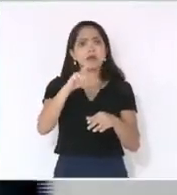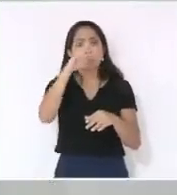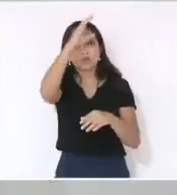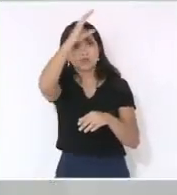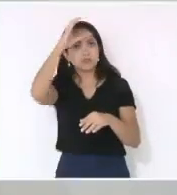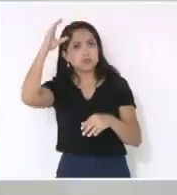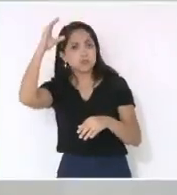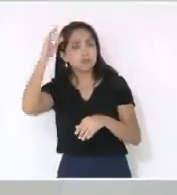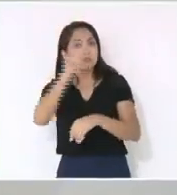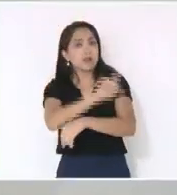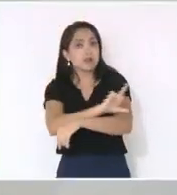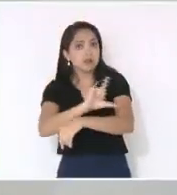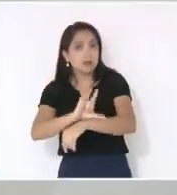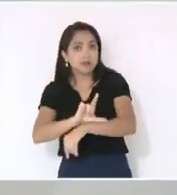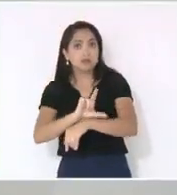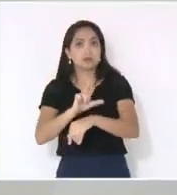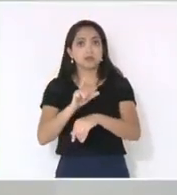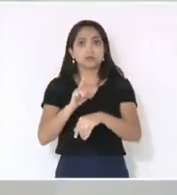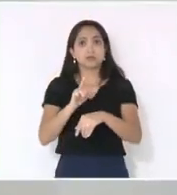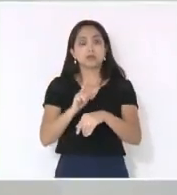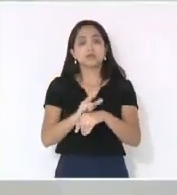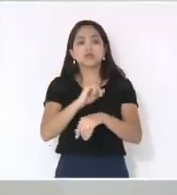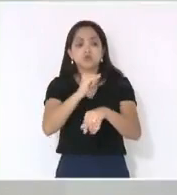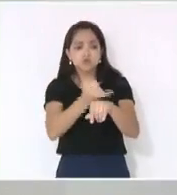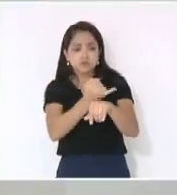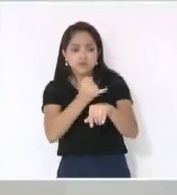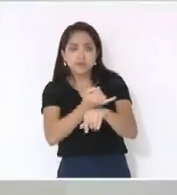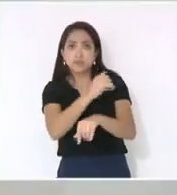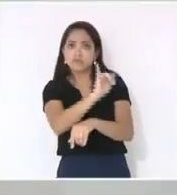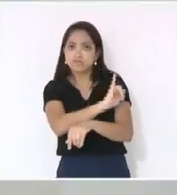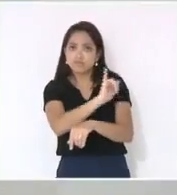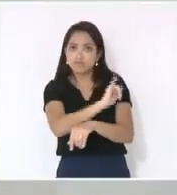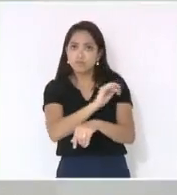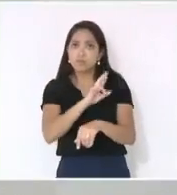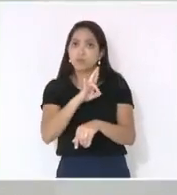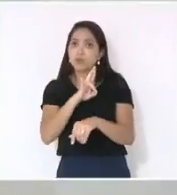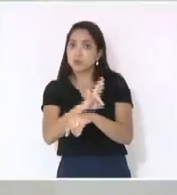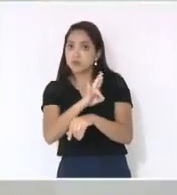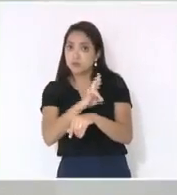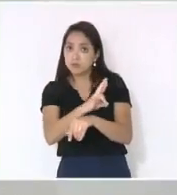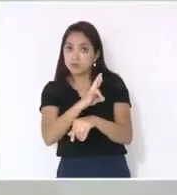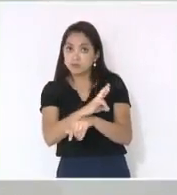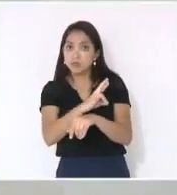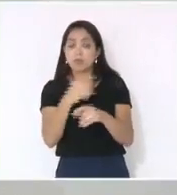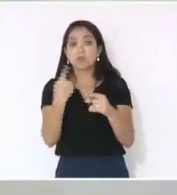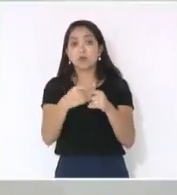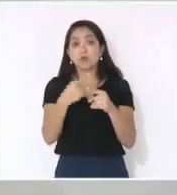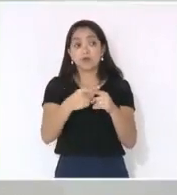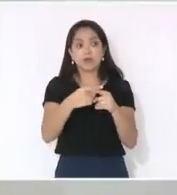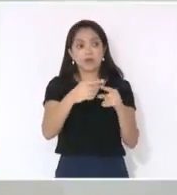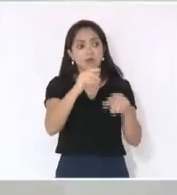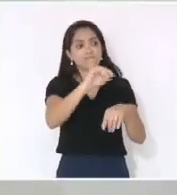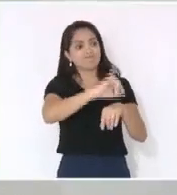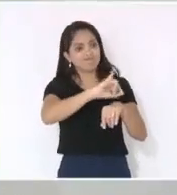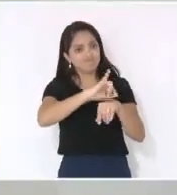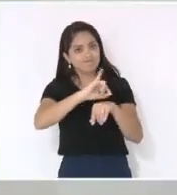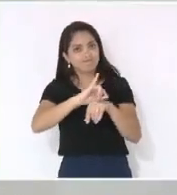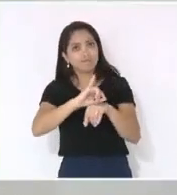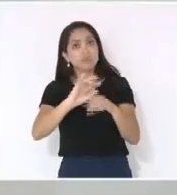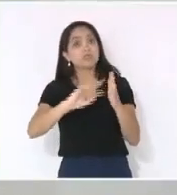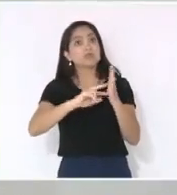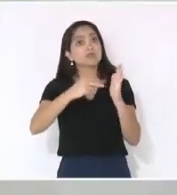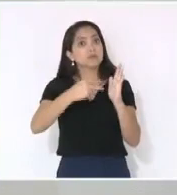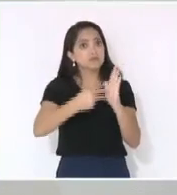Lages, de Joinville, de Itajaí e de Rio do Sul, porque região metropolitana é modernidade,